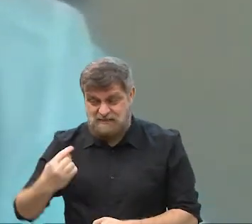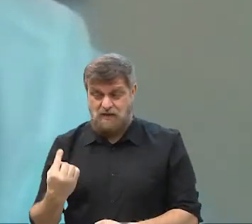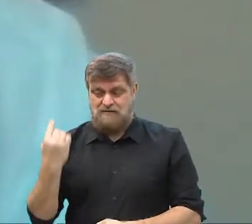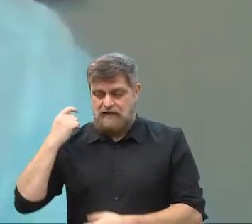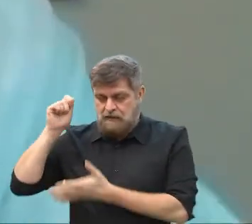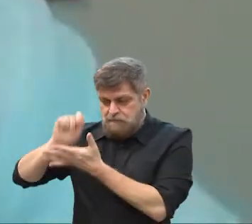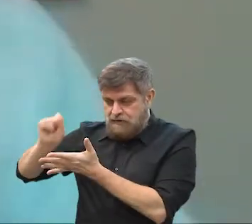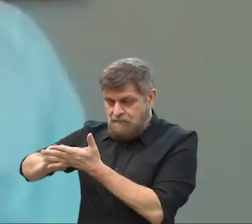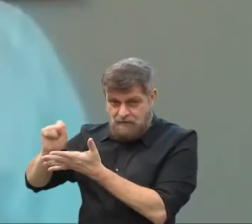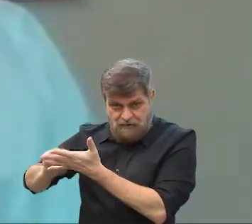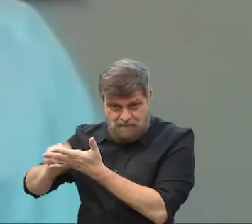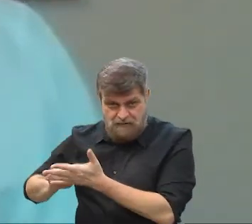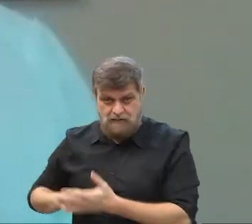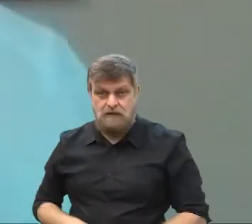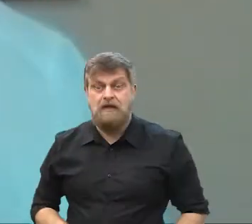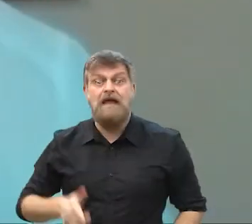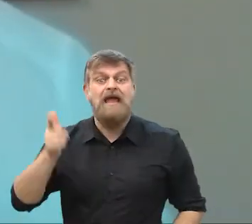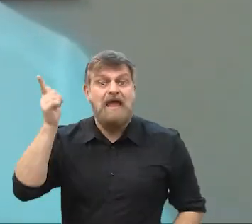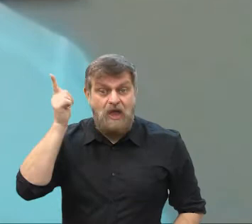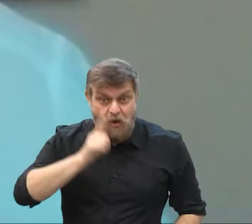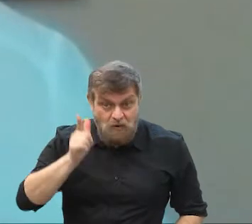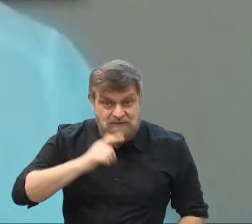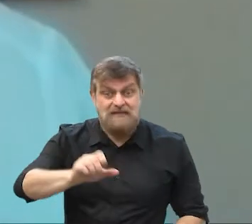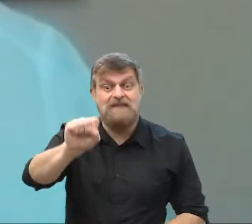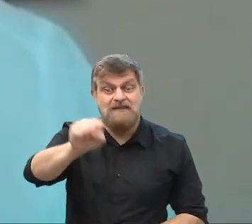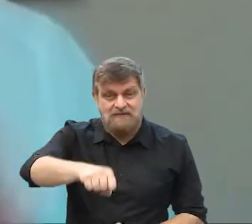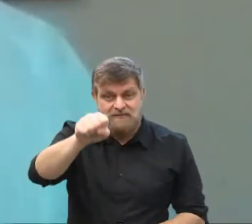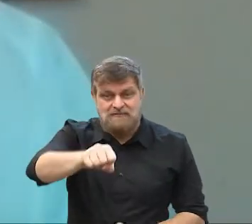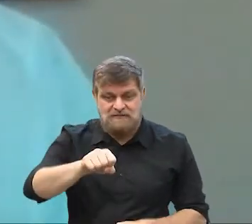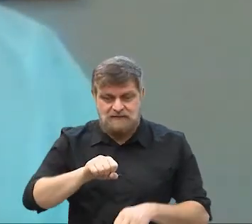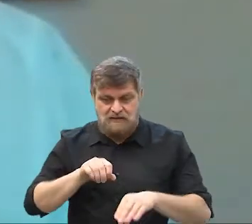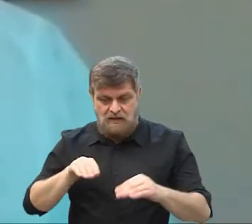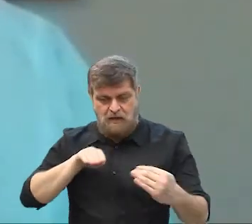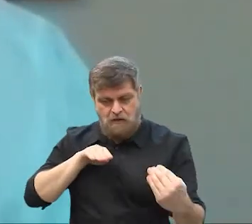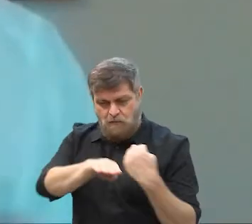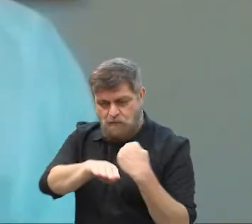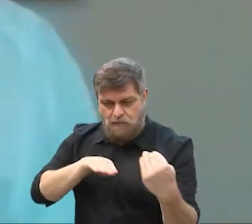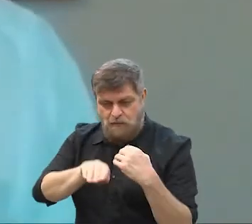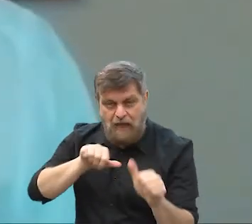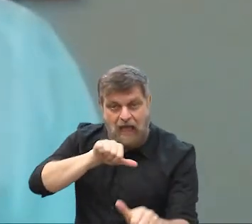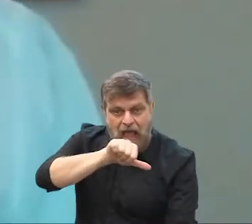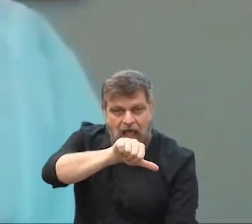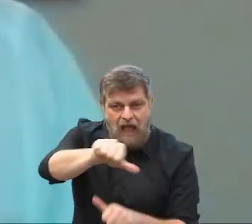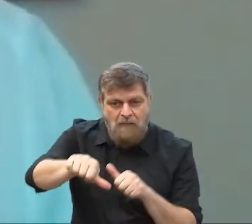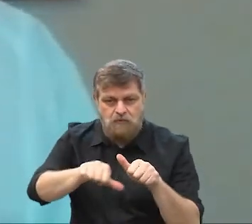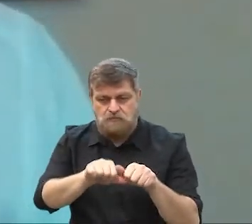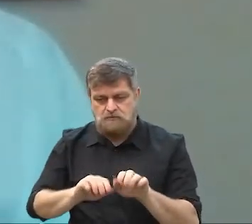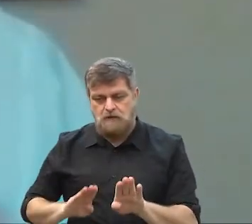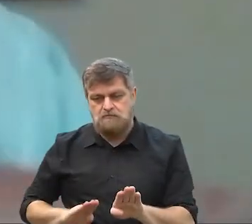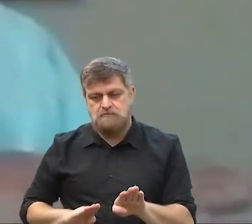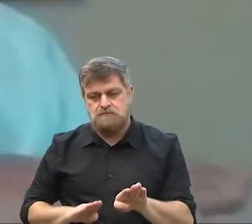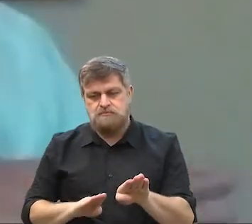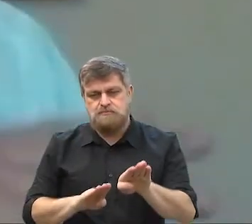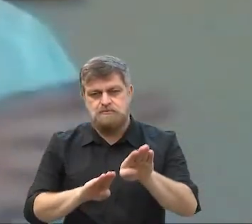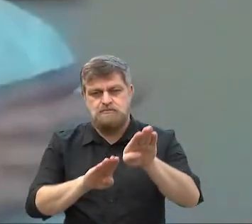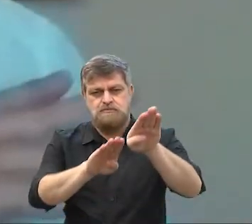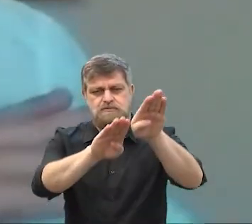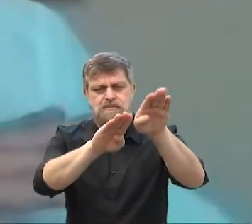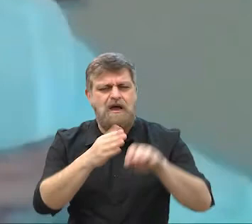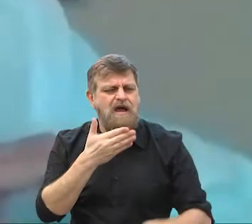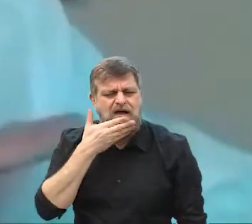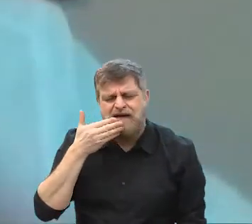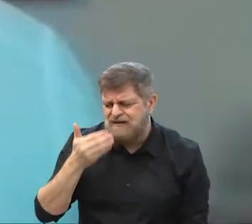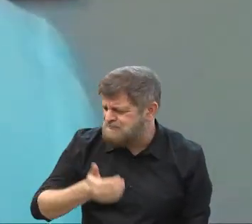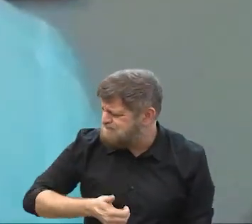então, conseguiram fazer essa mudança, transformando, então, só subida, que melhorou o trânsito,